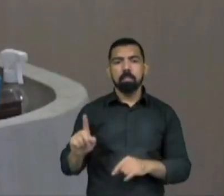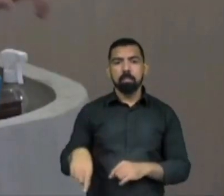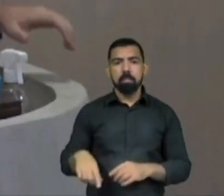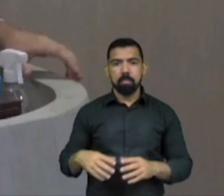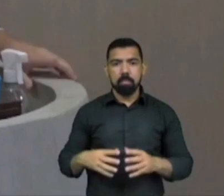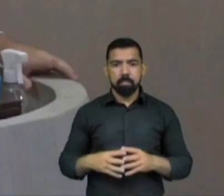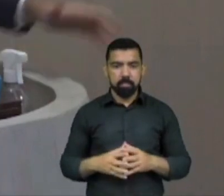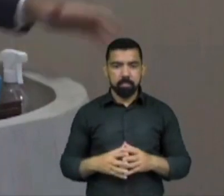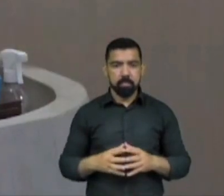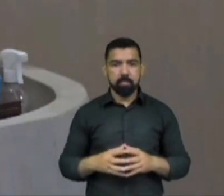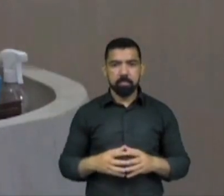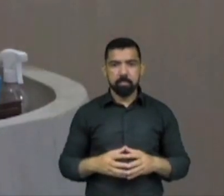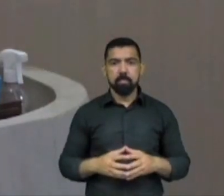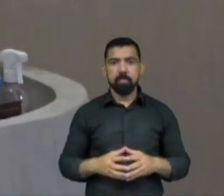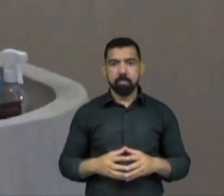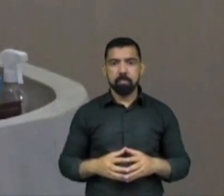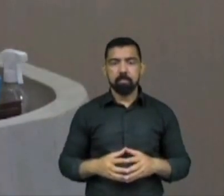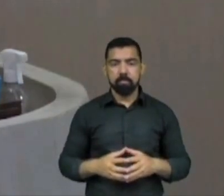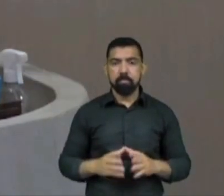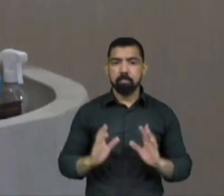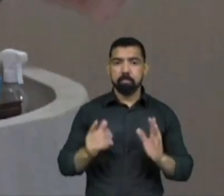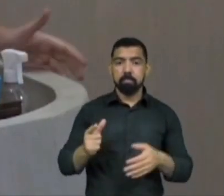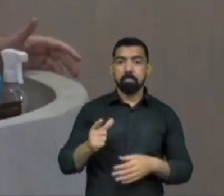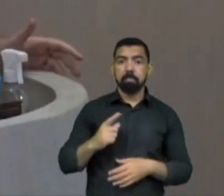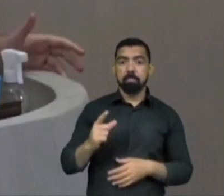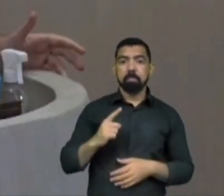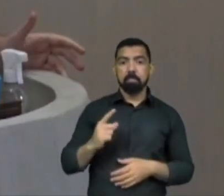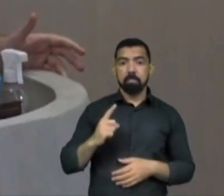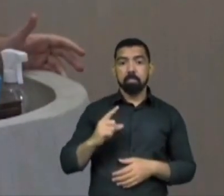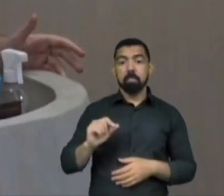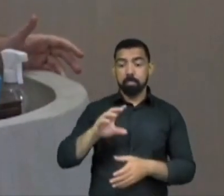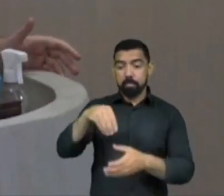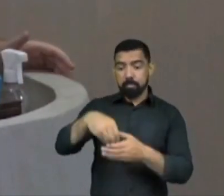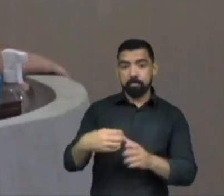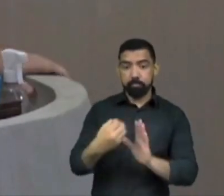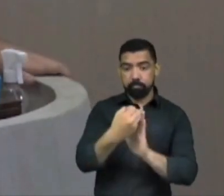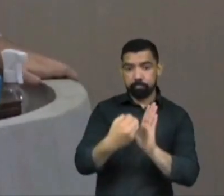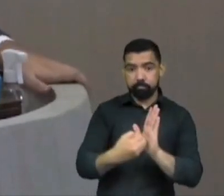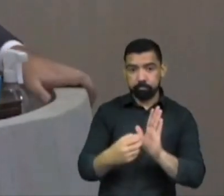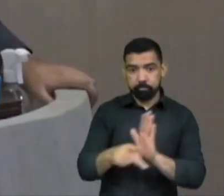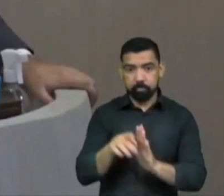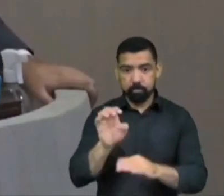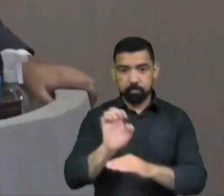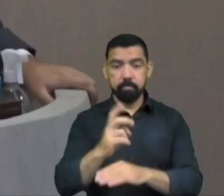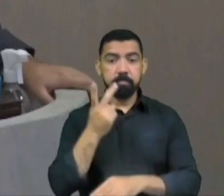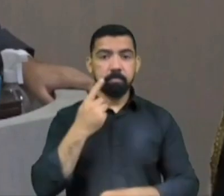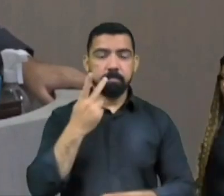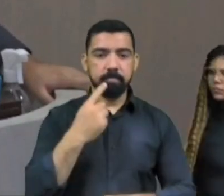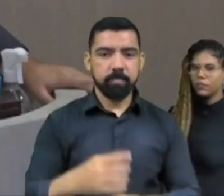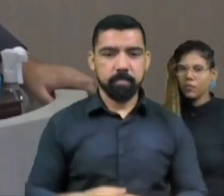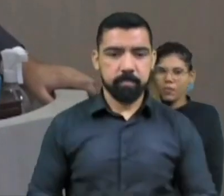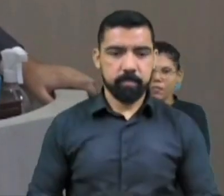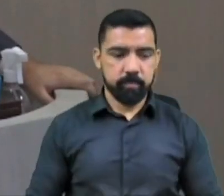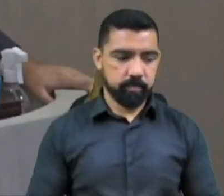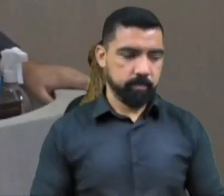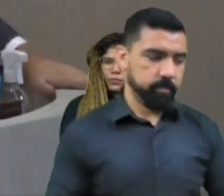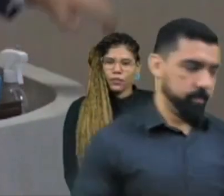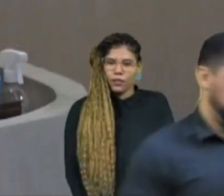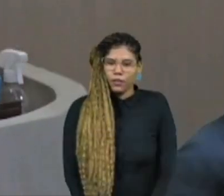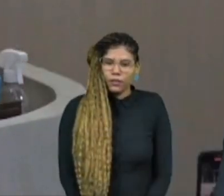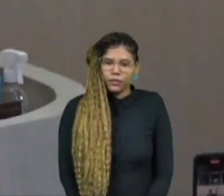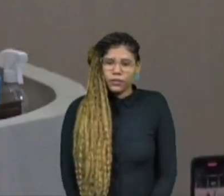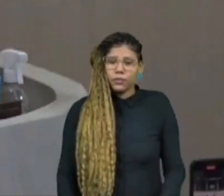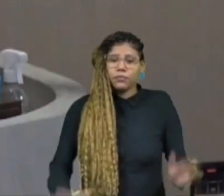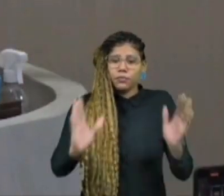3 secretarias que já existem no organograma do Estado do Ceará e transformando em 10 secretarias.